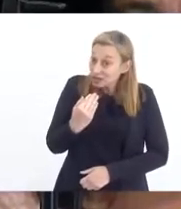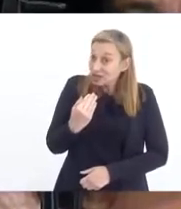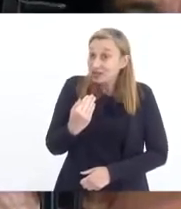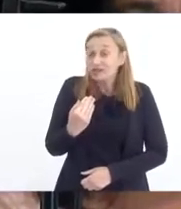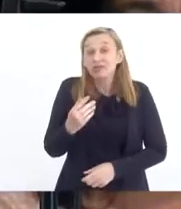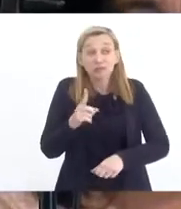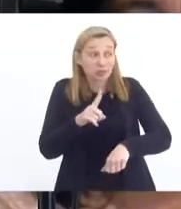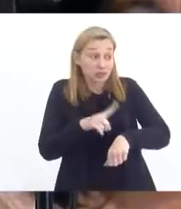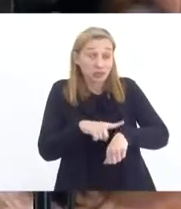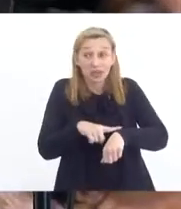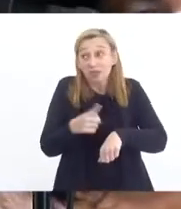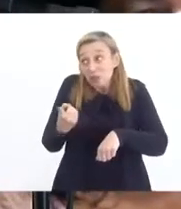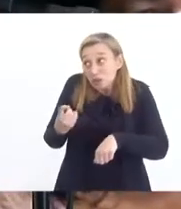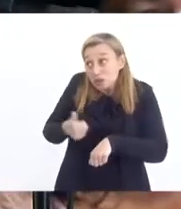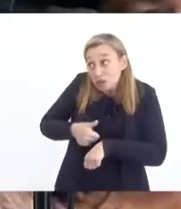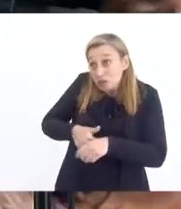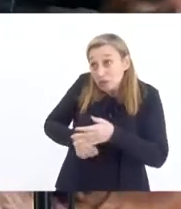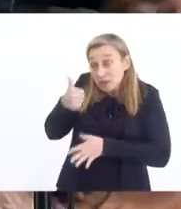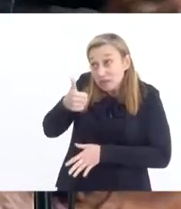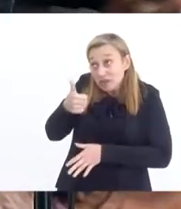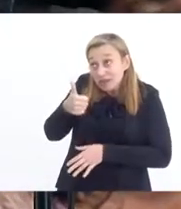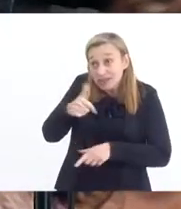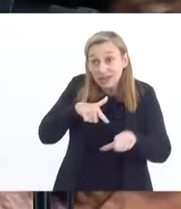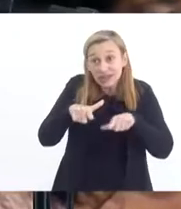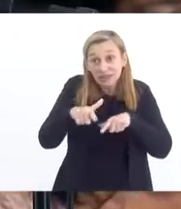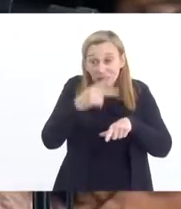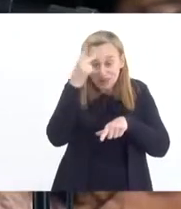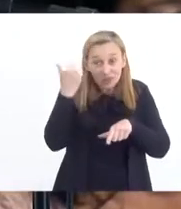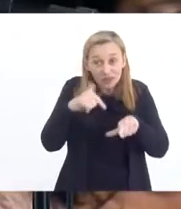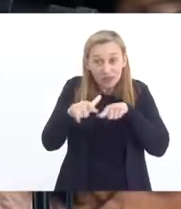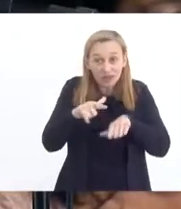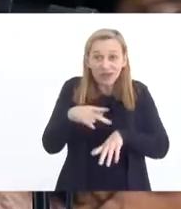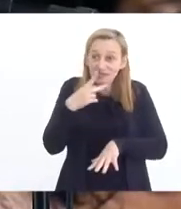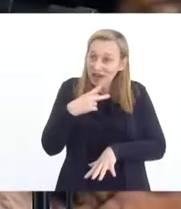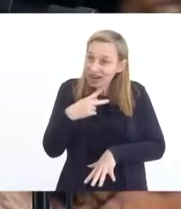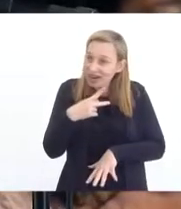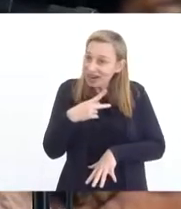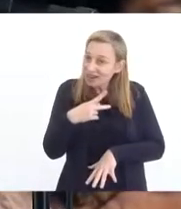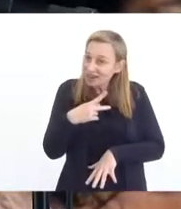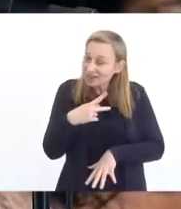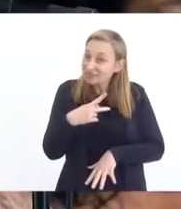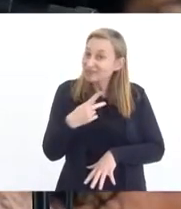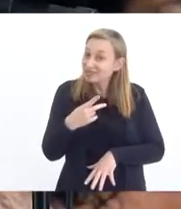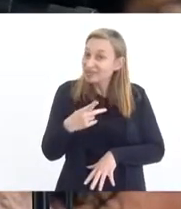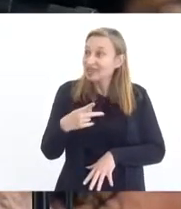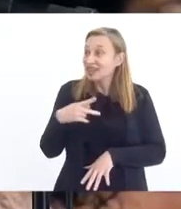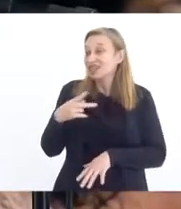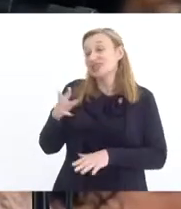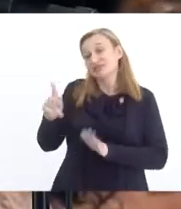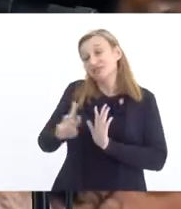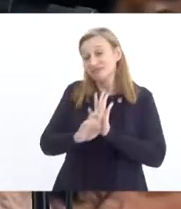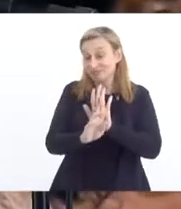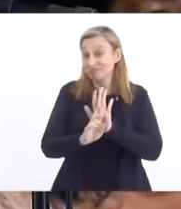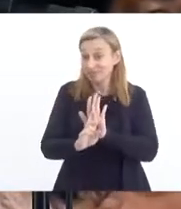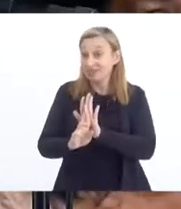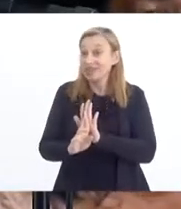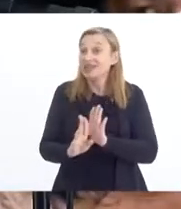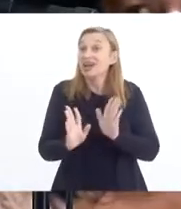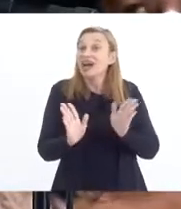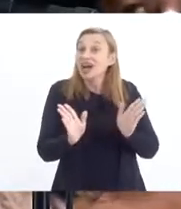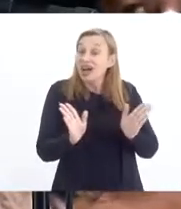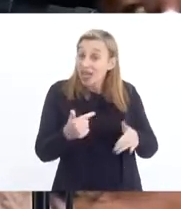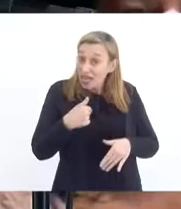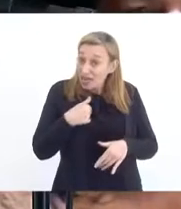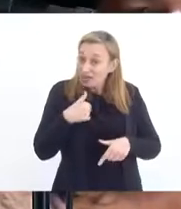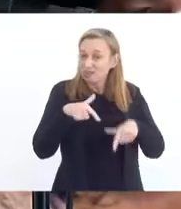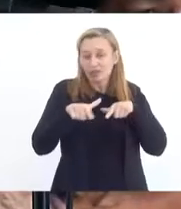do tempo, porque eu sou o primeiro trabalhador a falar aqui, a bancada patronal falaram alguns representantes, naturalmente eu, quanto